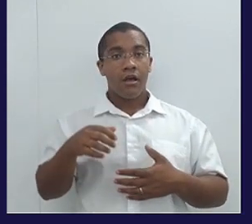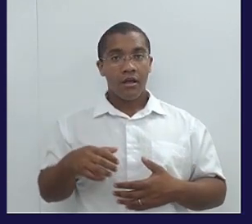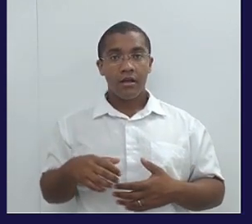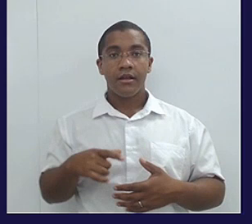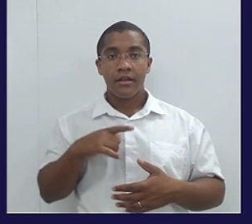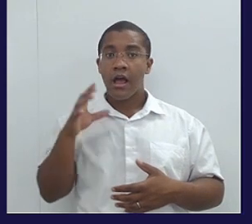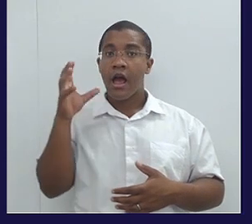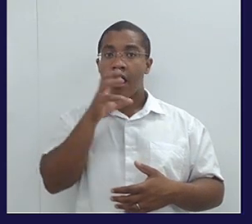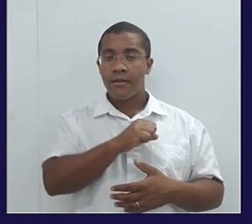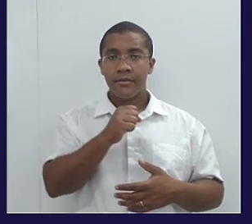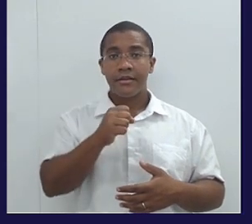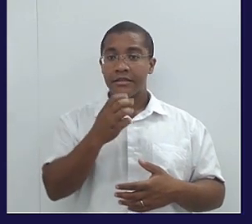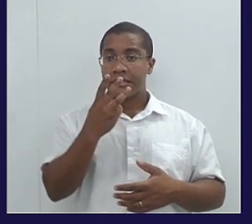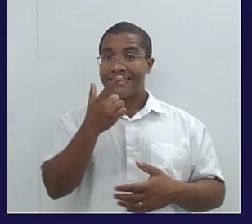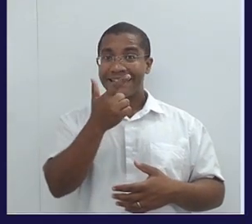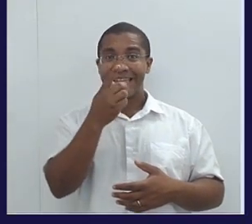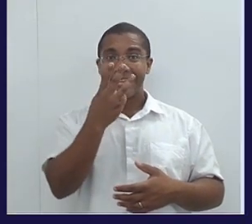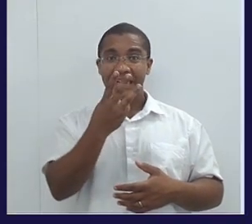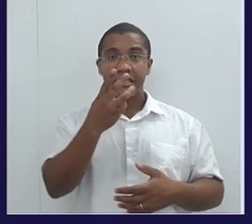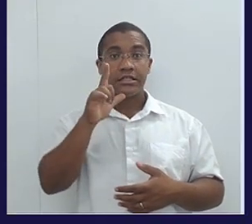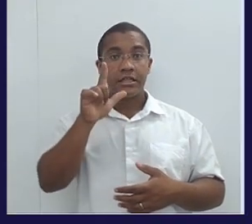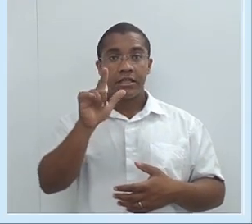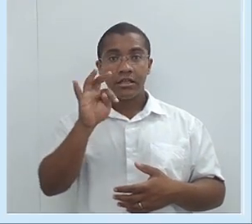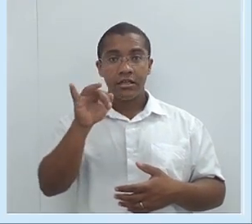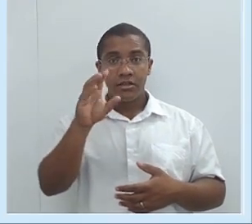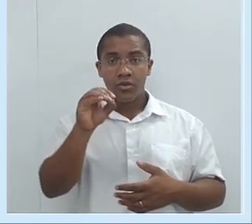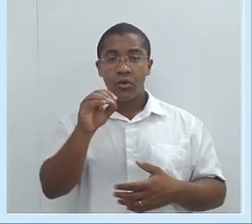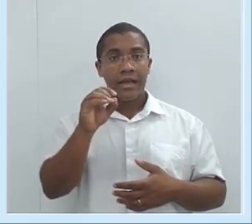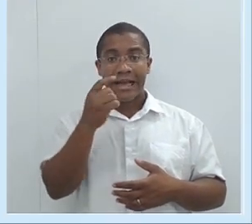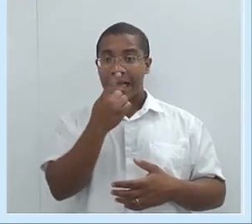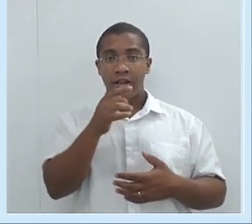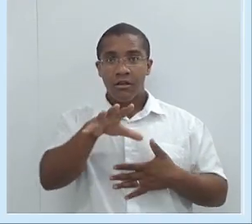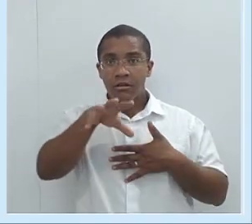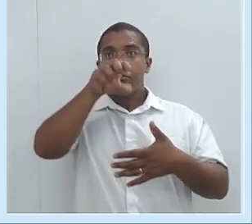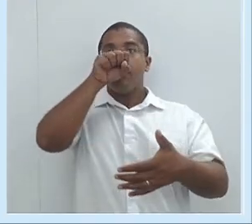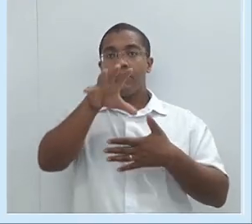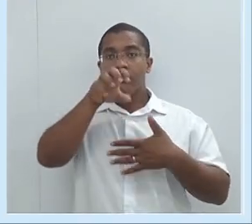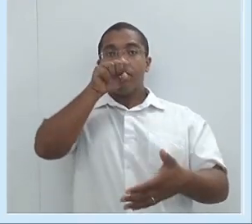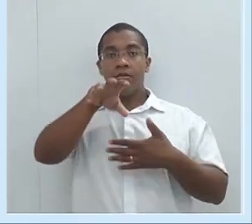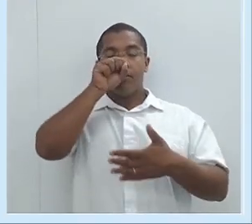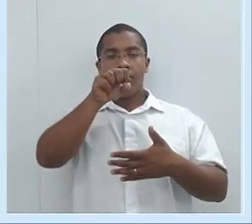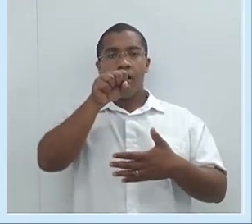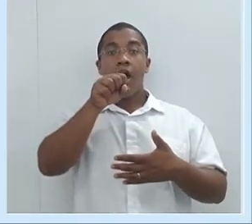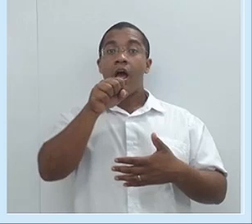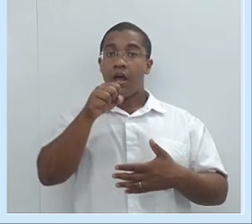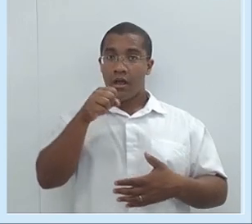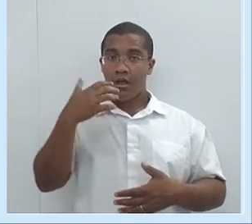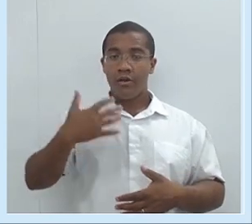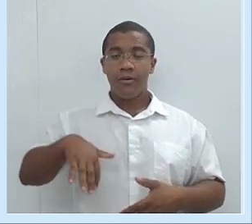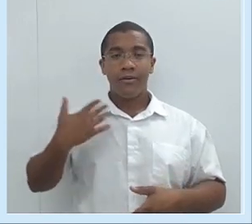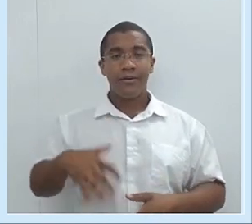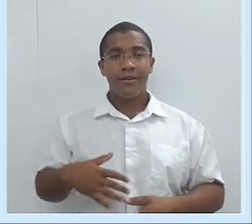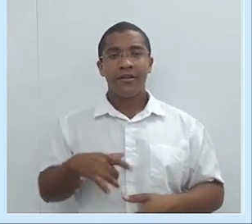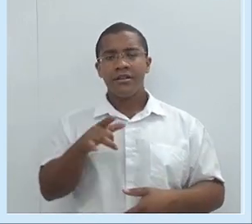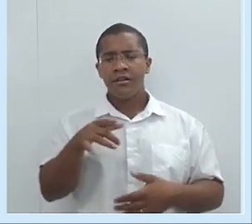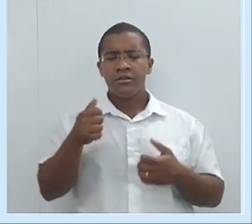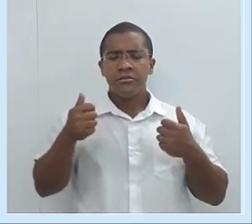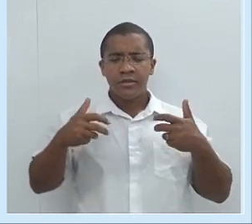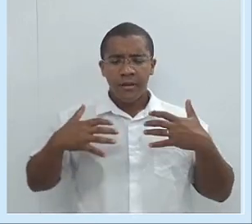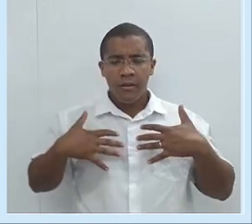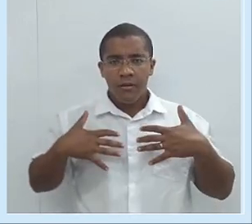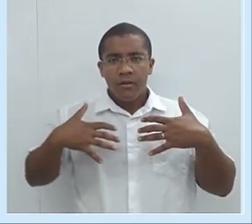sendo inspirado a cada respiração. Então, se fala de pulmões e de respiração e